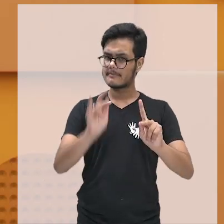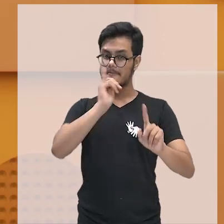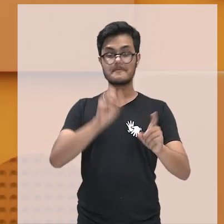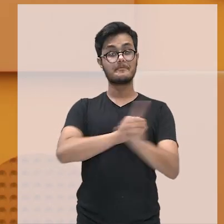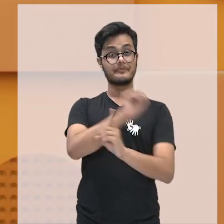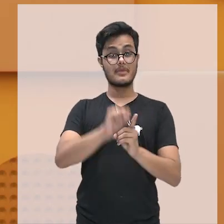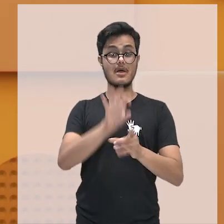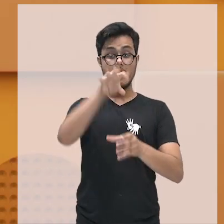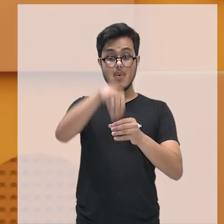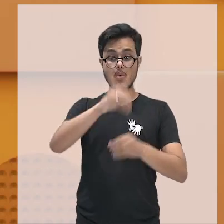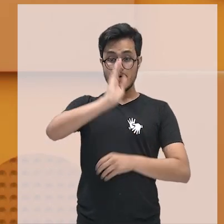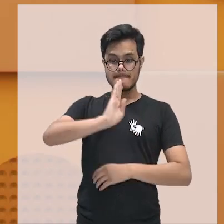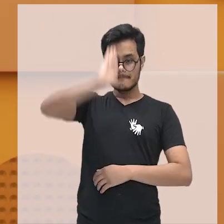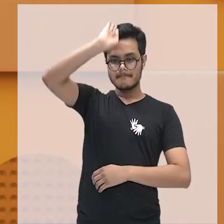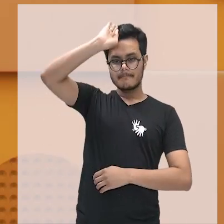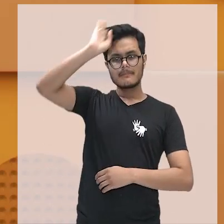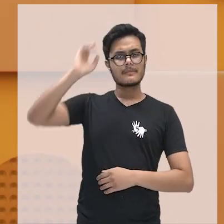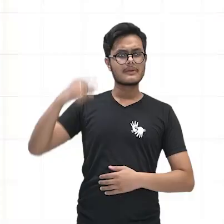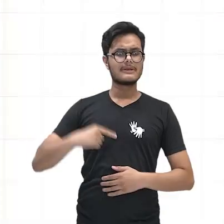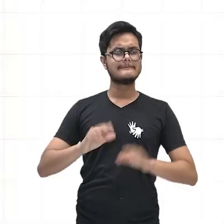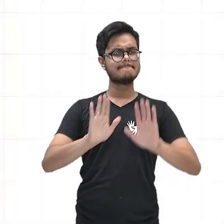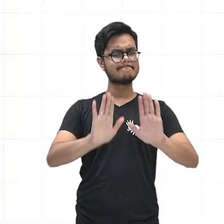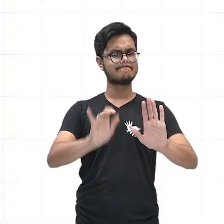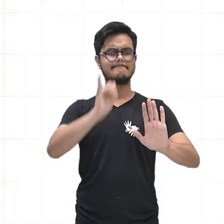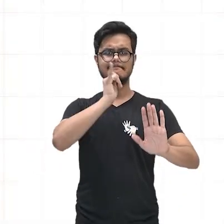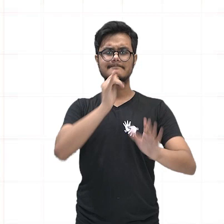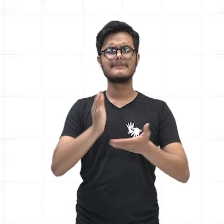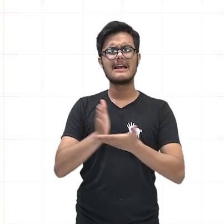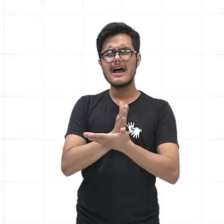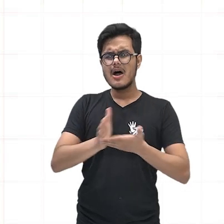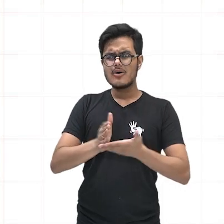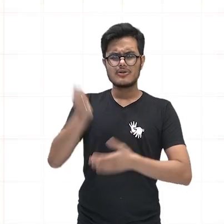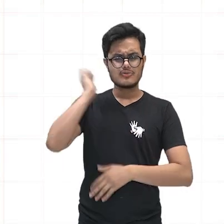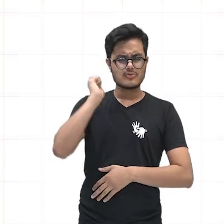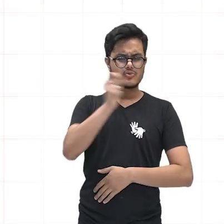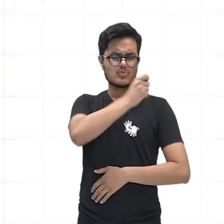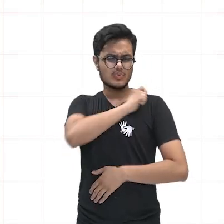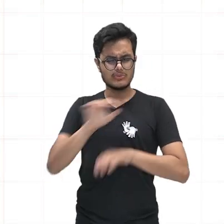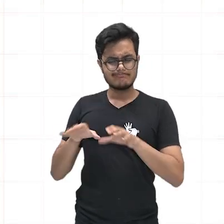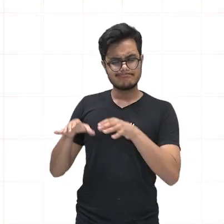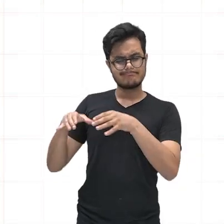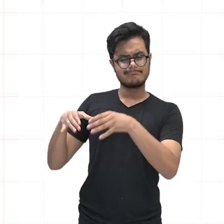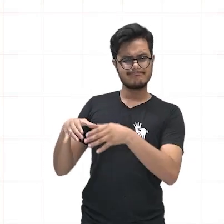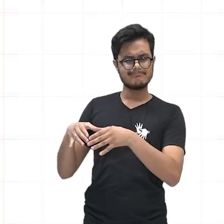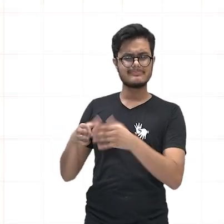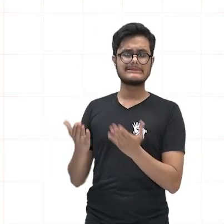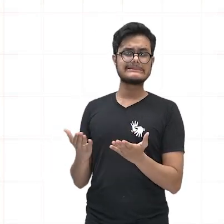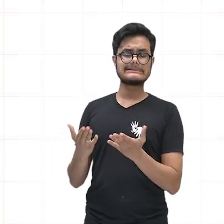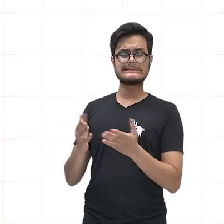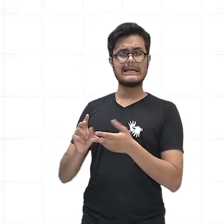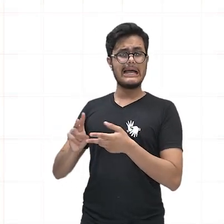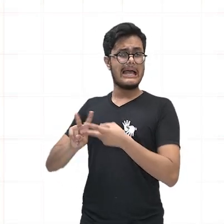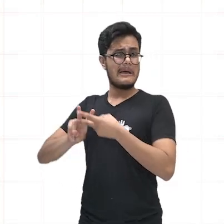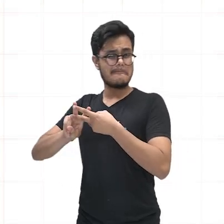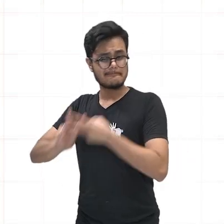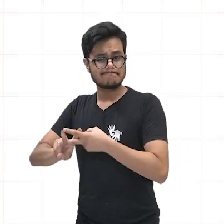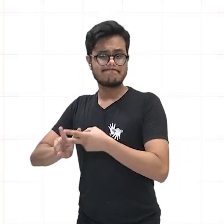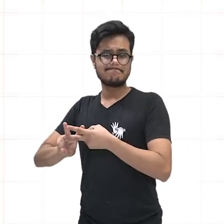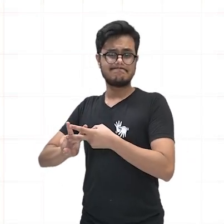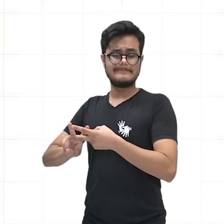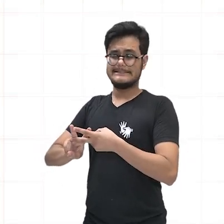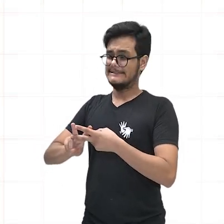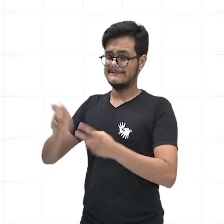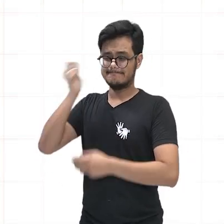romana vamos ter aí um pequeno número de escravizados que geralmente eram prisioneiros de guerra pessoas